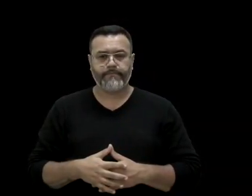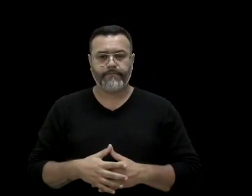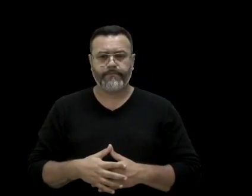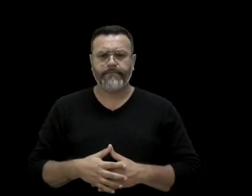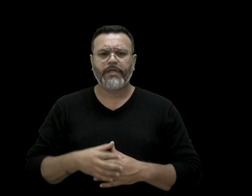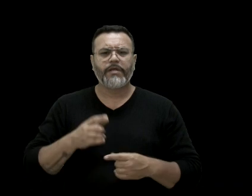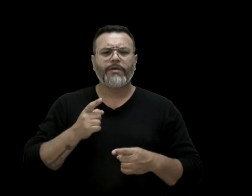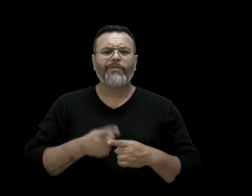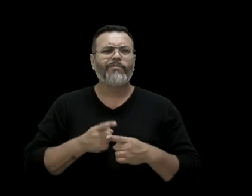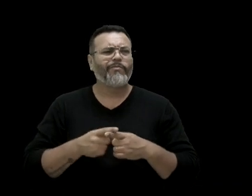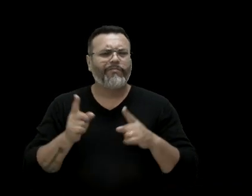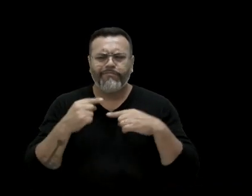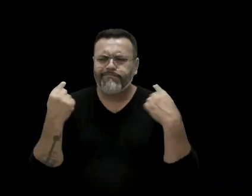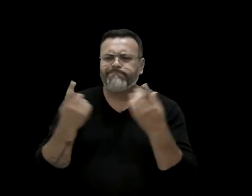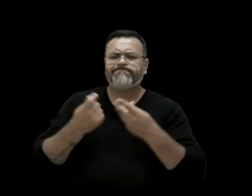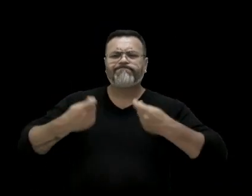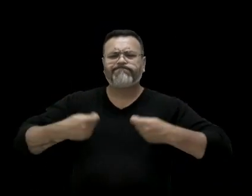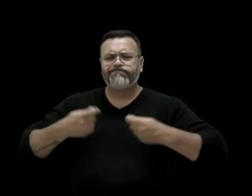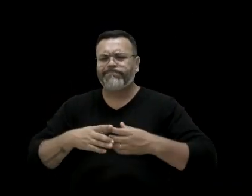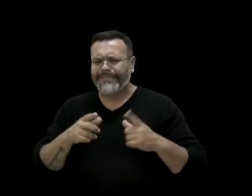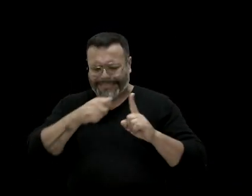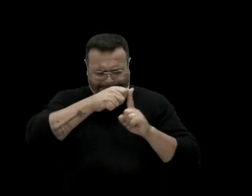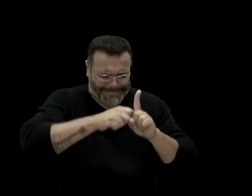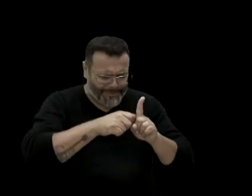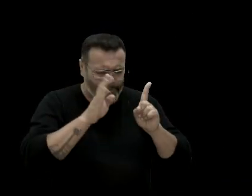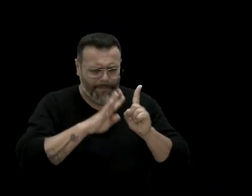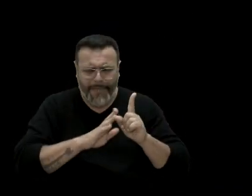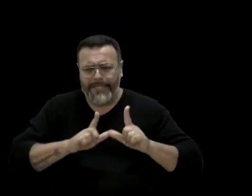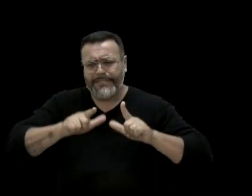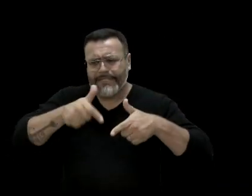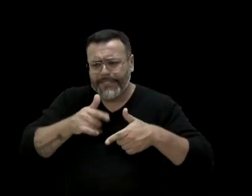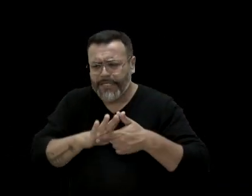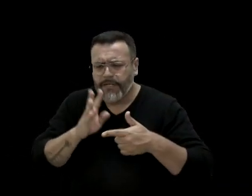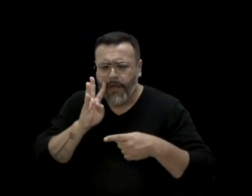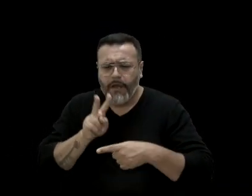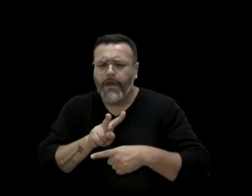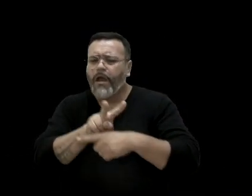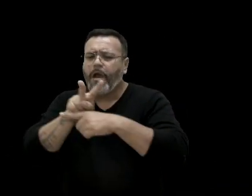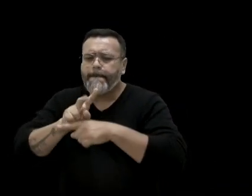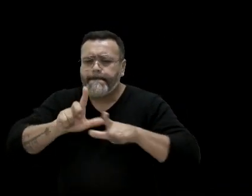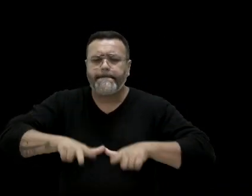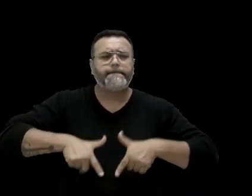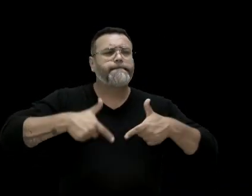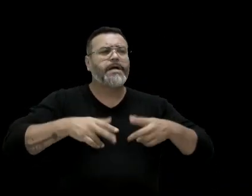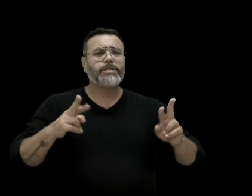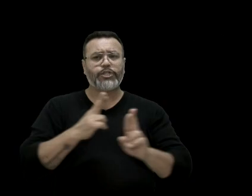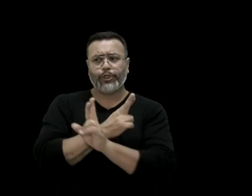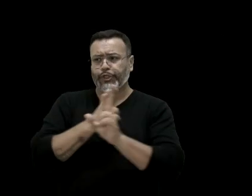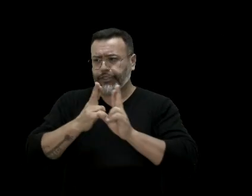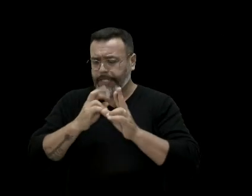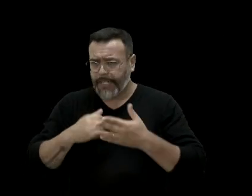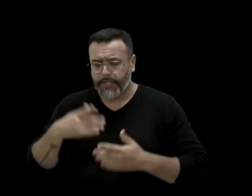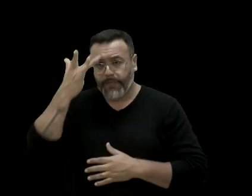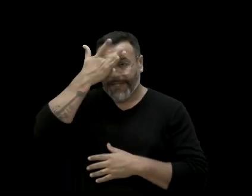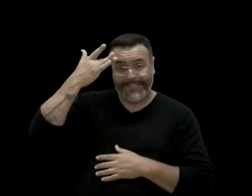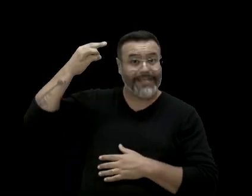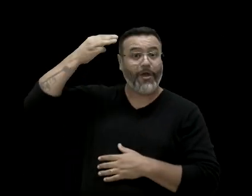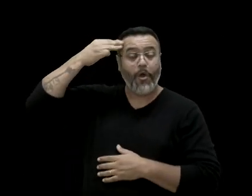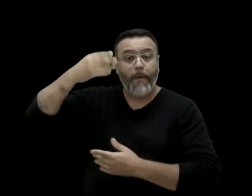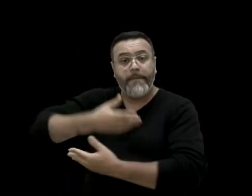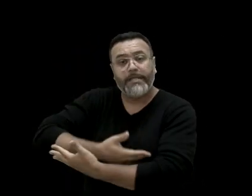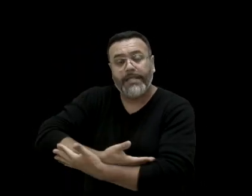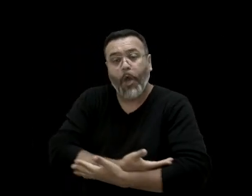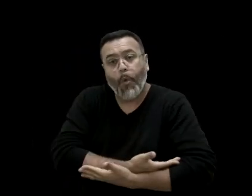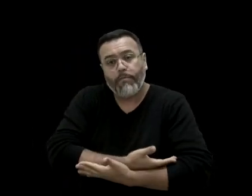Por que precisamos de um mês dedicado à visibilidade e ações relativas à saúde mental materna? Talvez